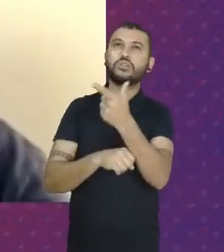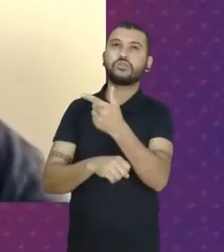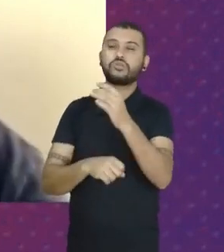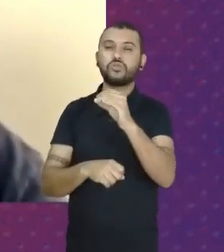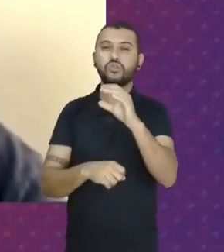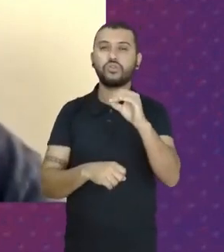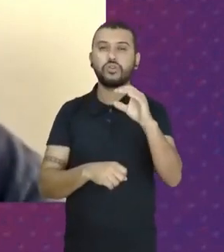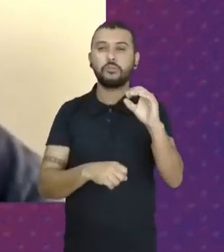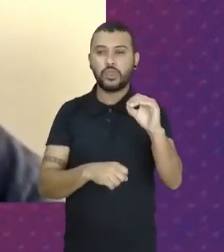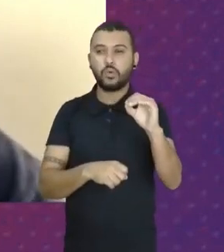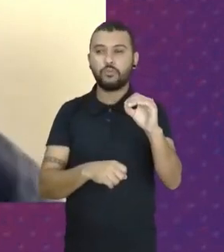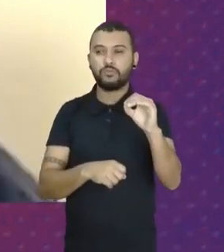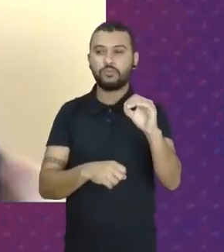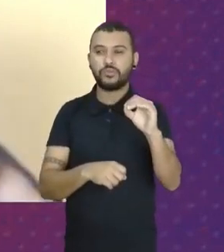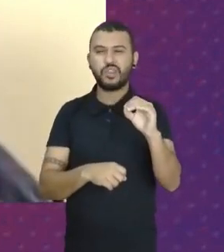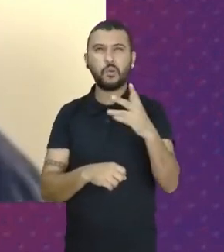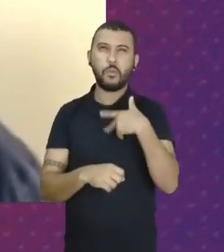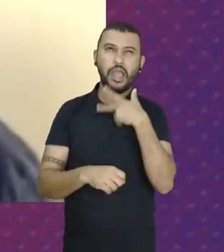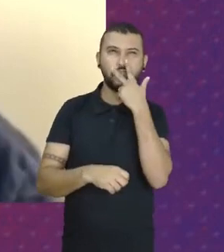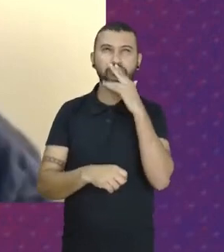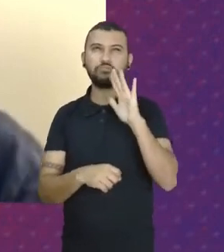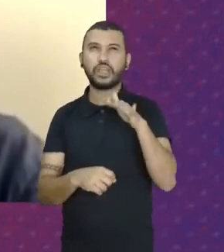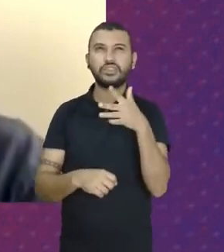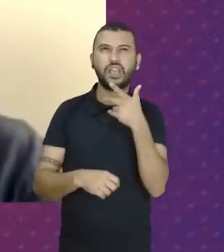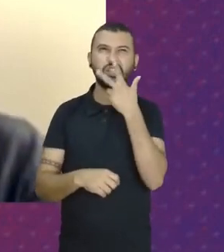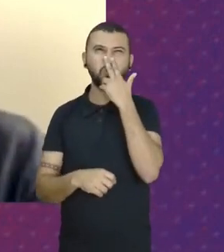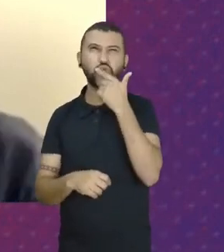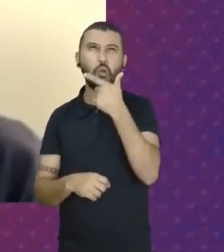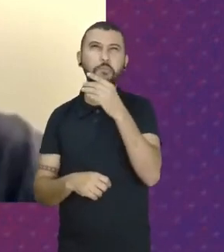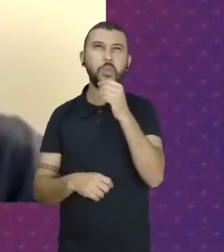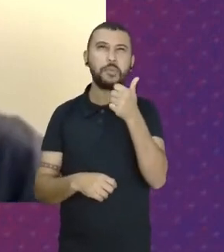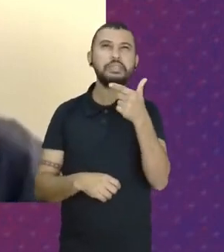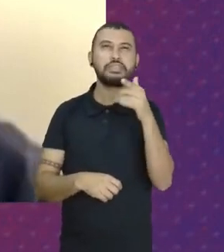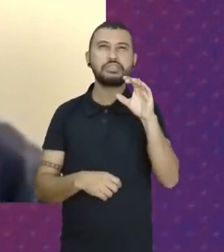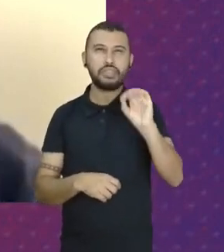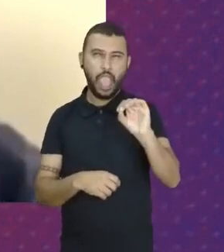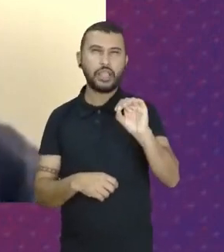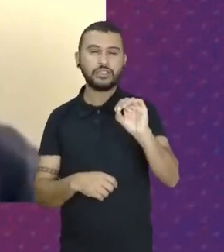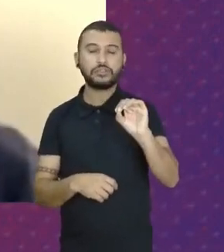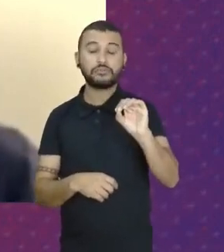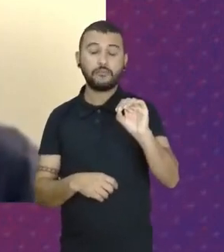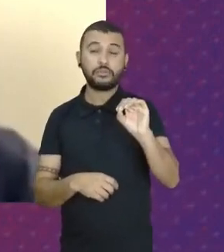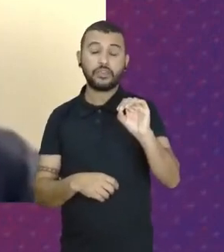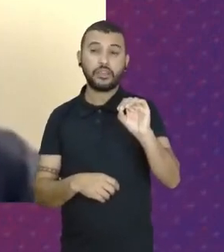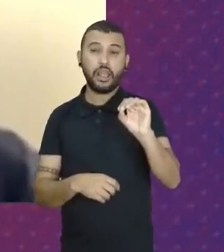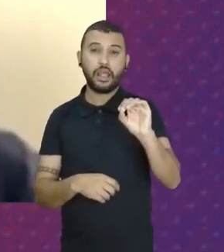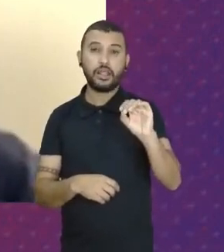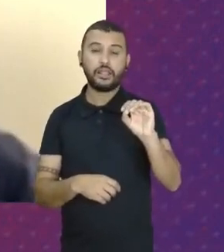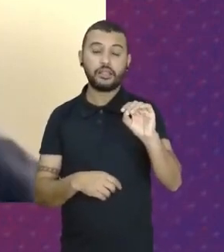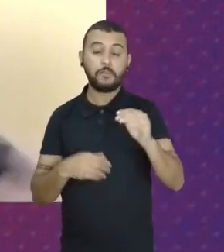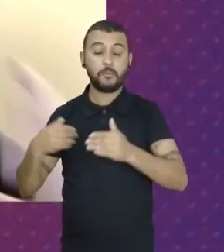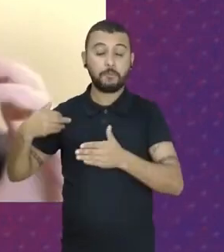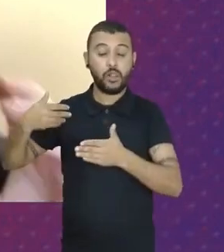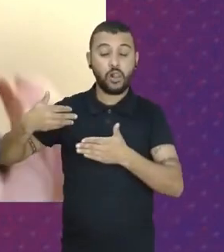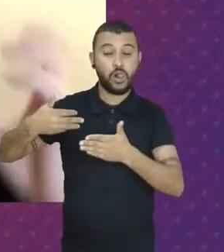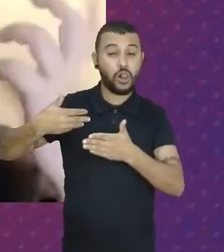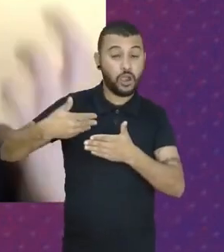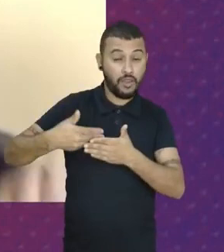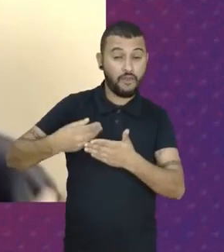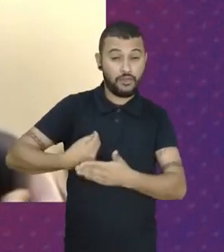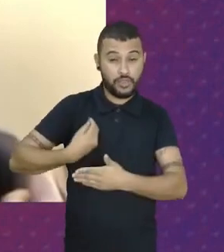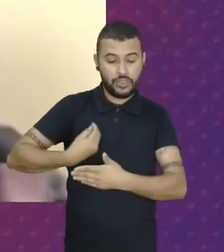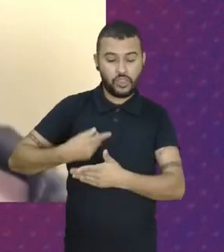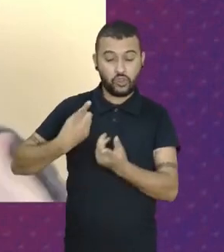né? Se não me engano, ela se concluiu em 2010. E com essa transição, então, tem